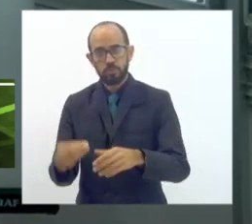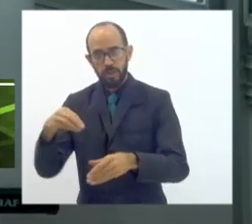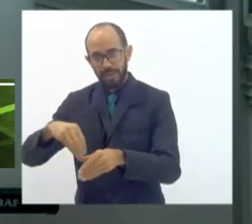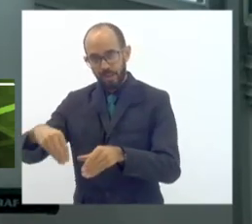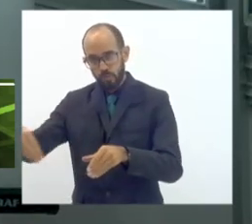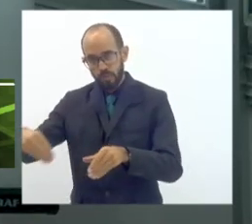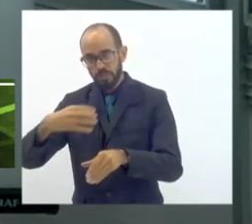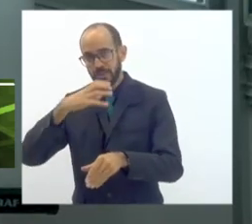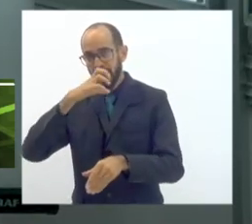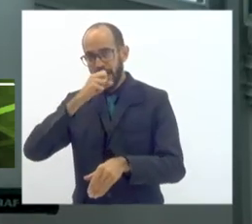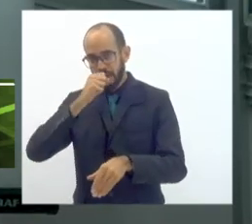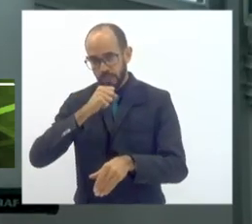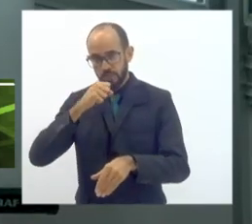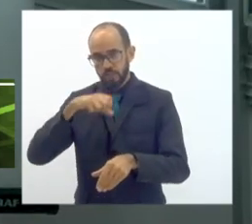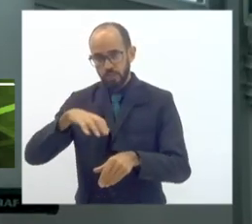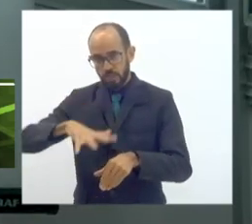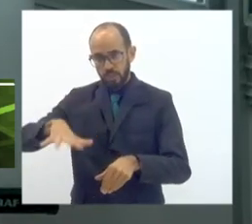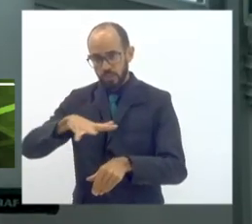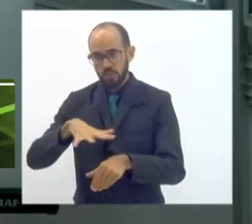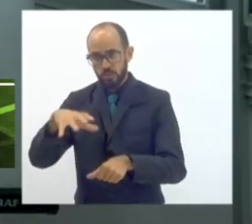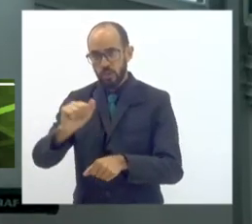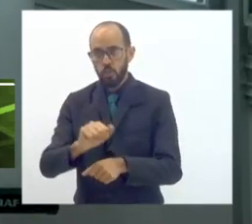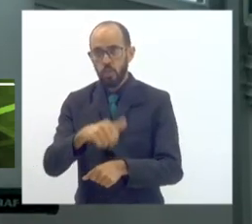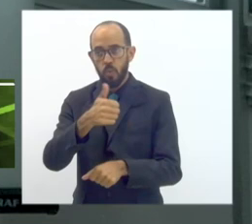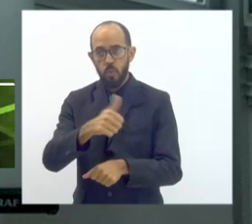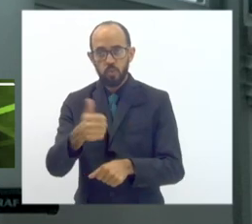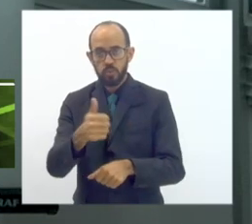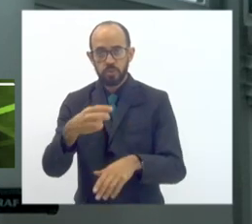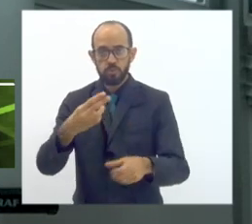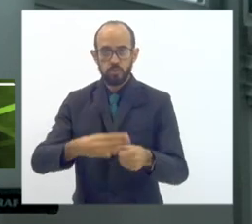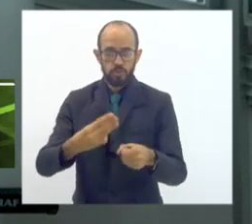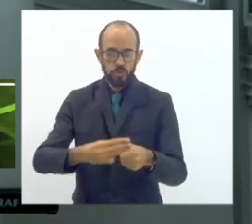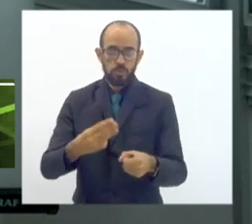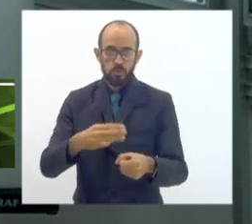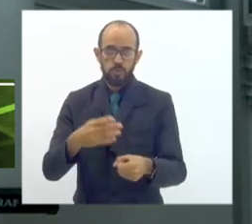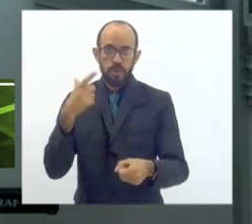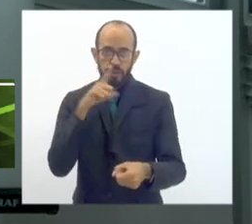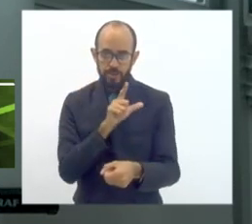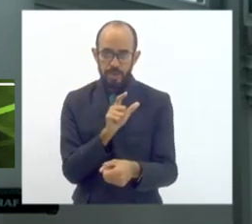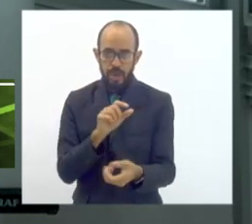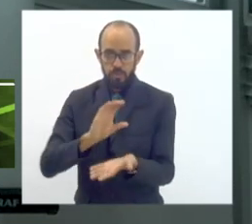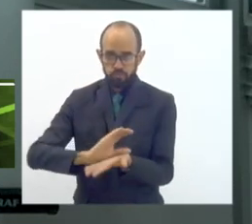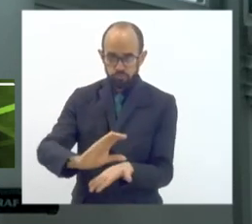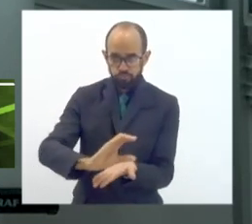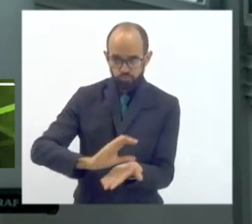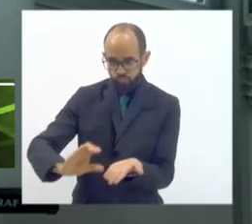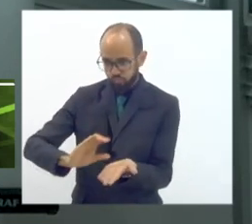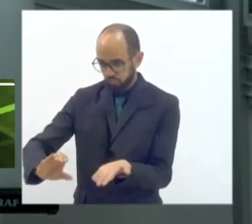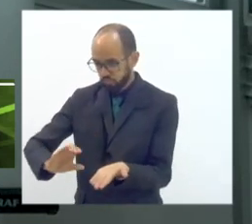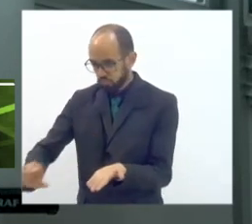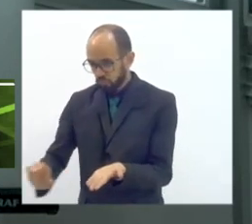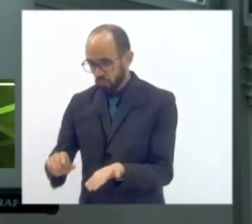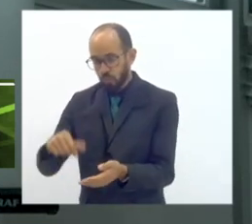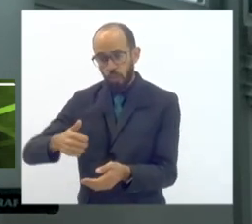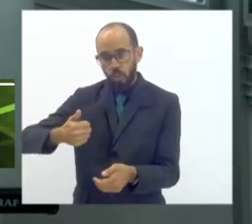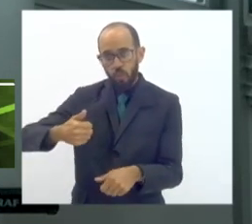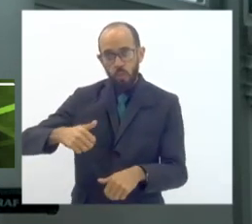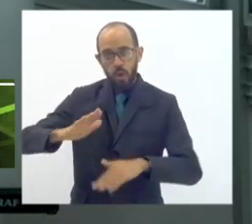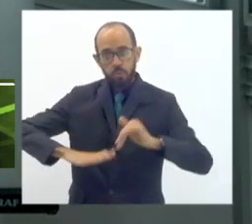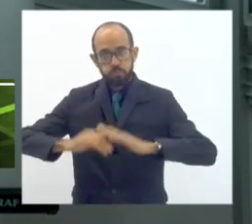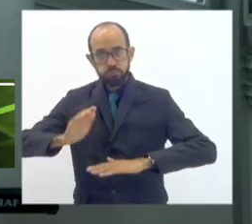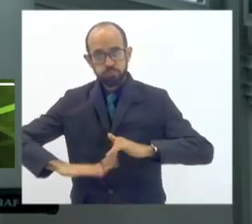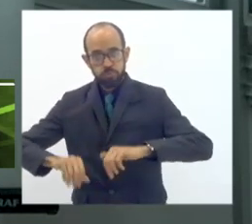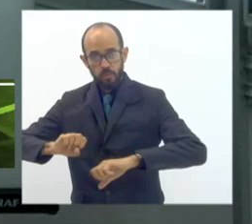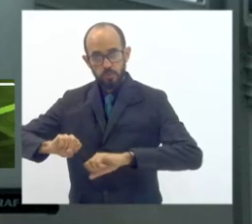municípios consorciados serão contemplados por este projeto, que terá mais de 1 ano de duração com a qualificação dos produtores, culminando em um